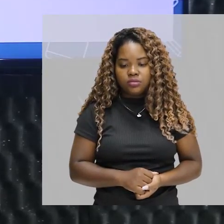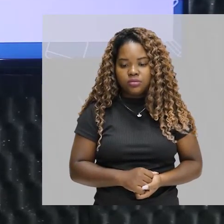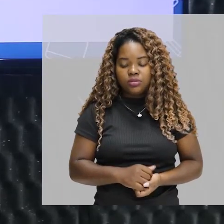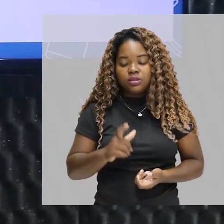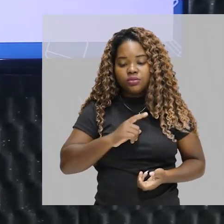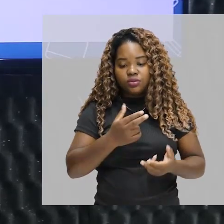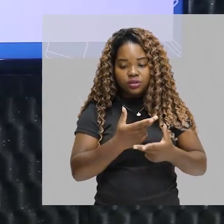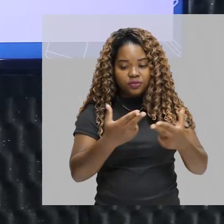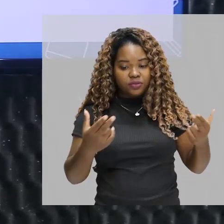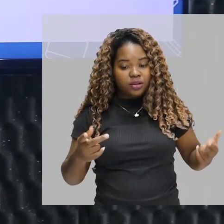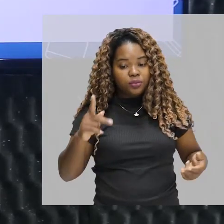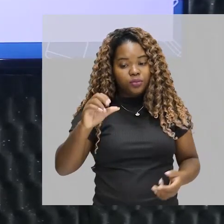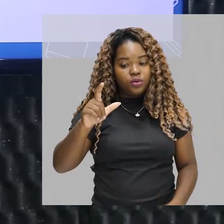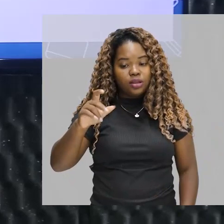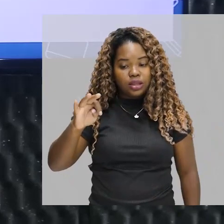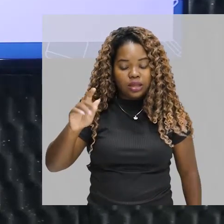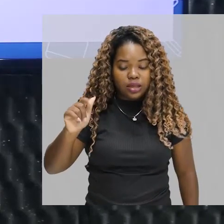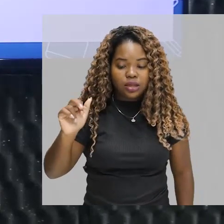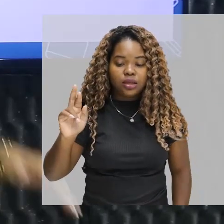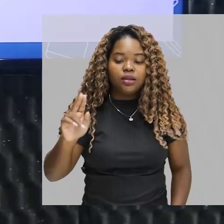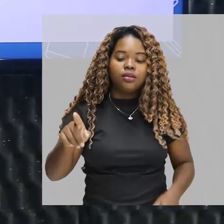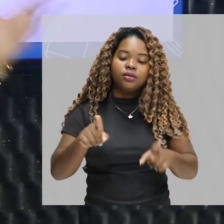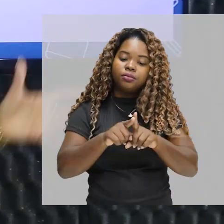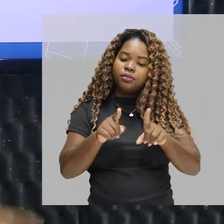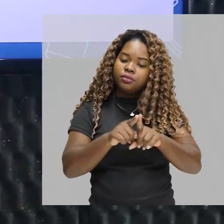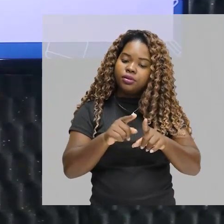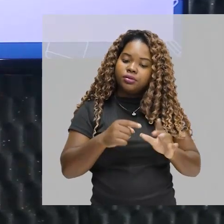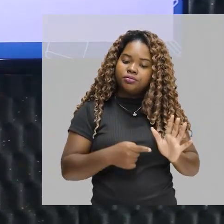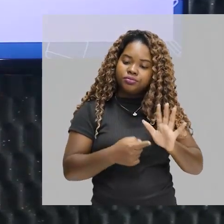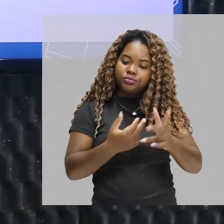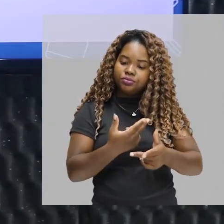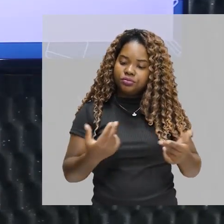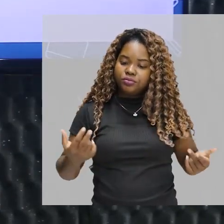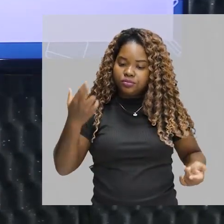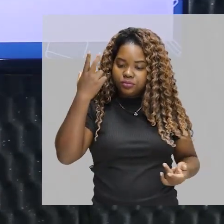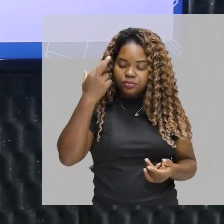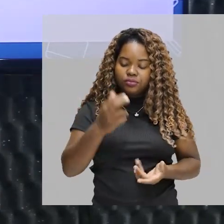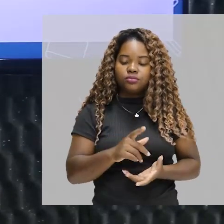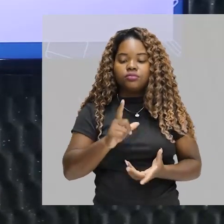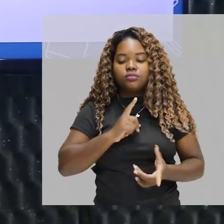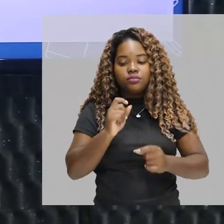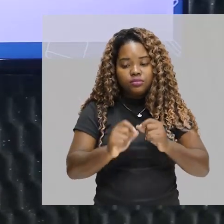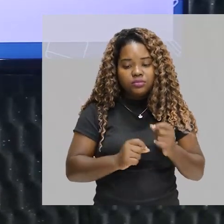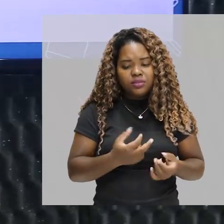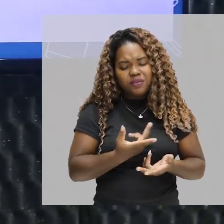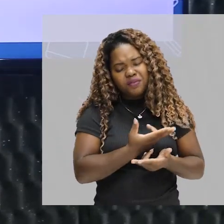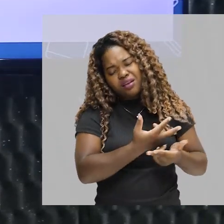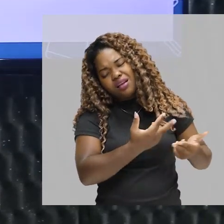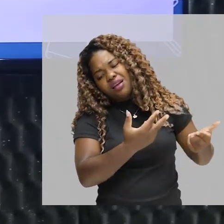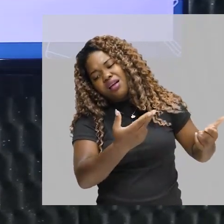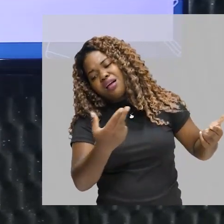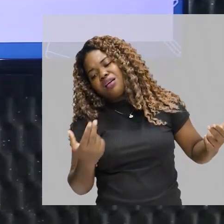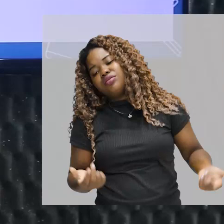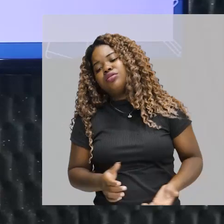né? Que aparece em várias histórias. Então, nós temos uma série